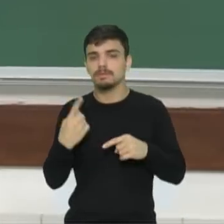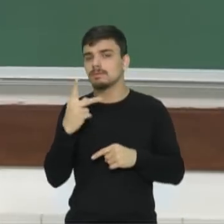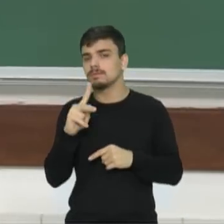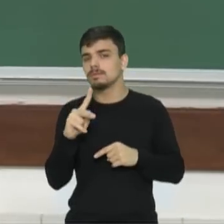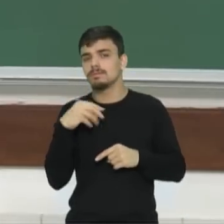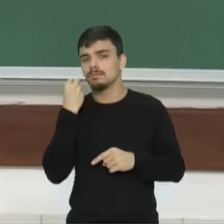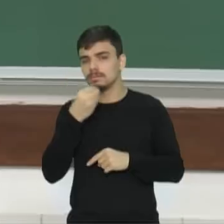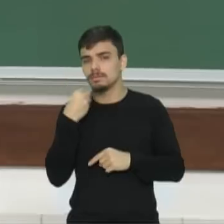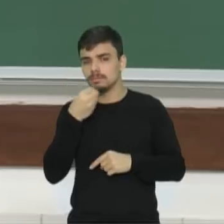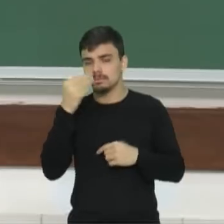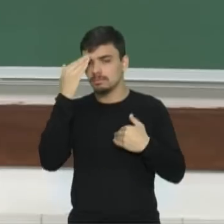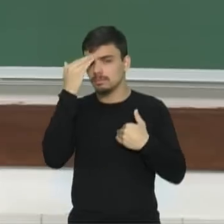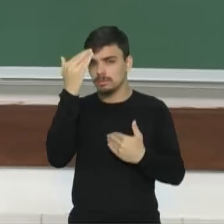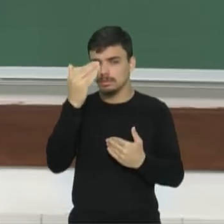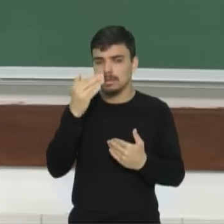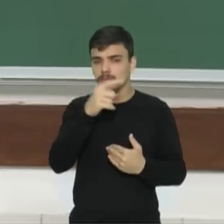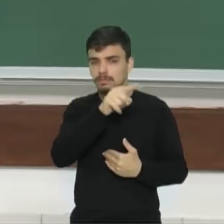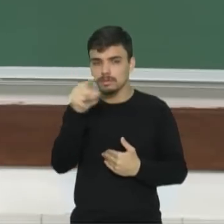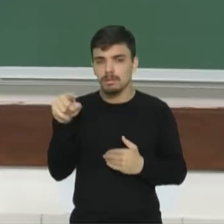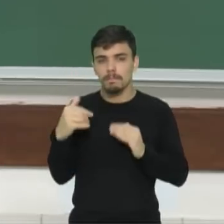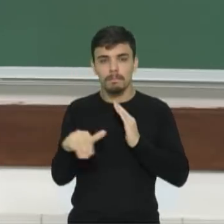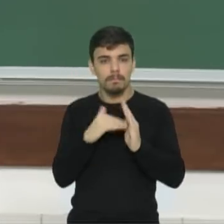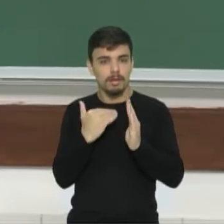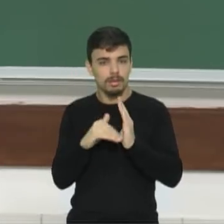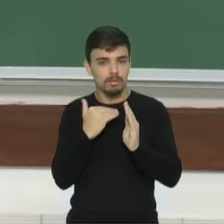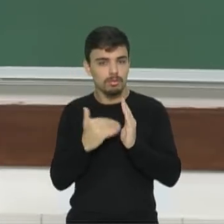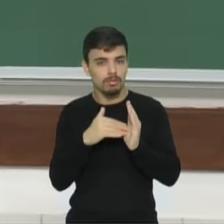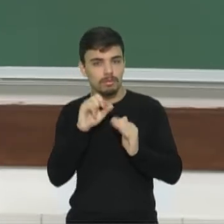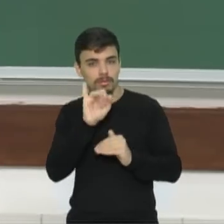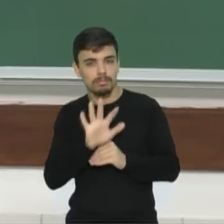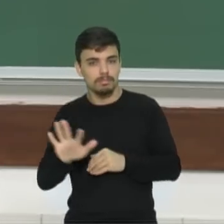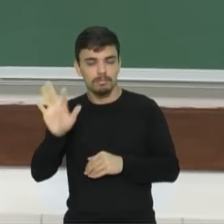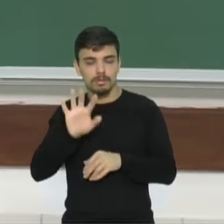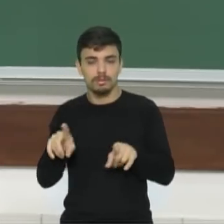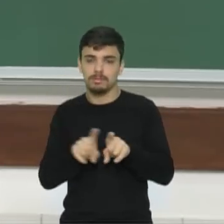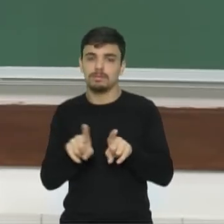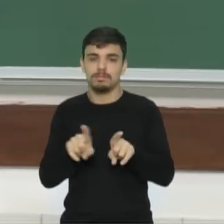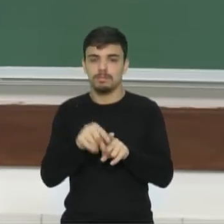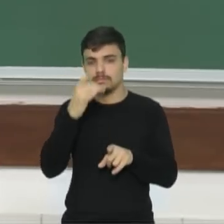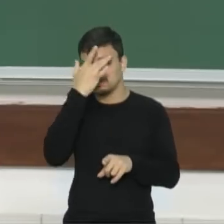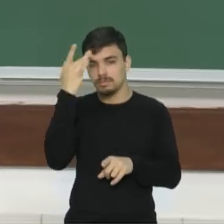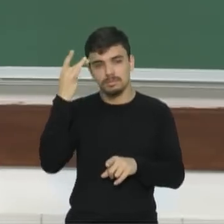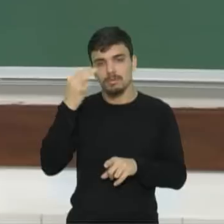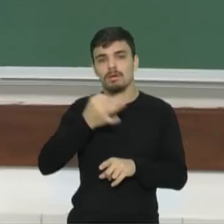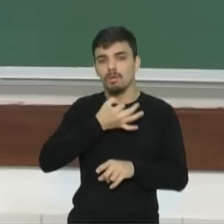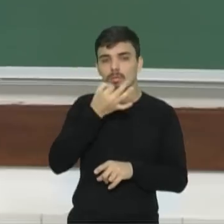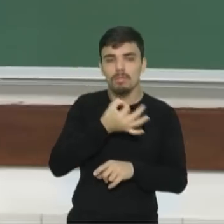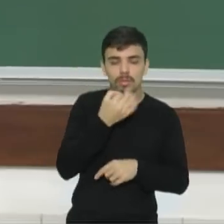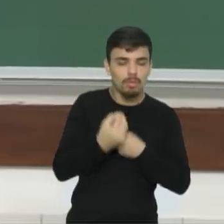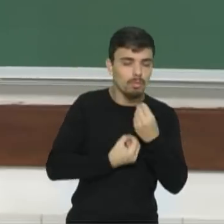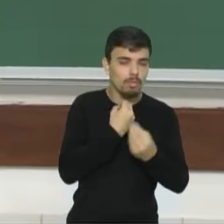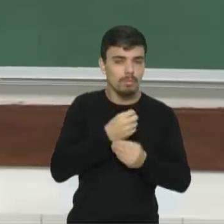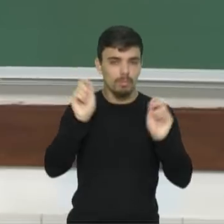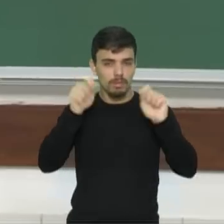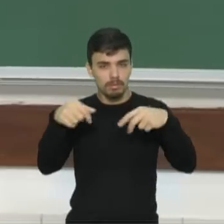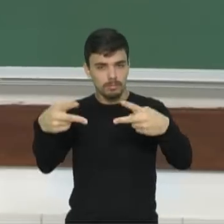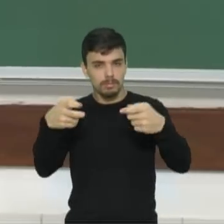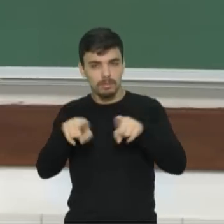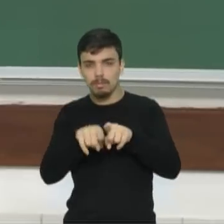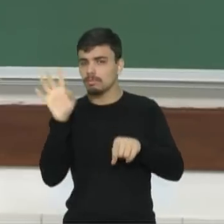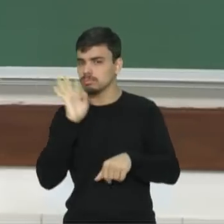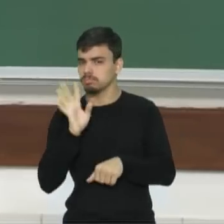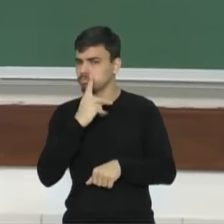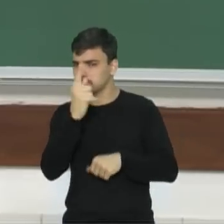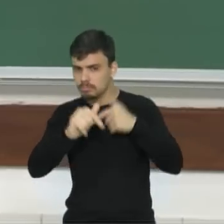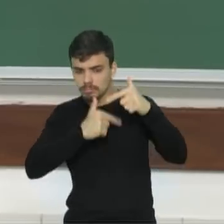experimento? Obrigado, pessoal, que mandou as imagens. Obrigado, pessoal, que comentou o que pôde observar. Ficou muito bacana o que vocês